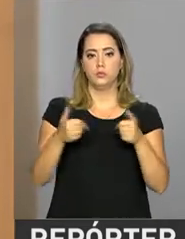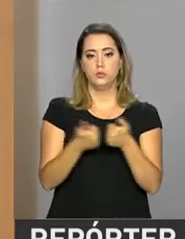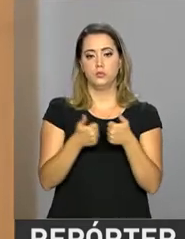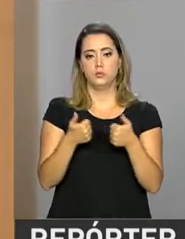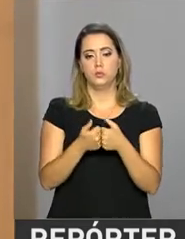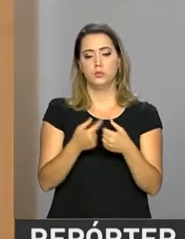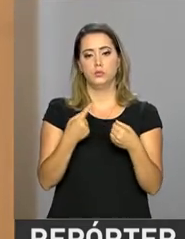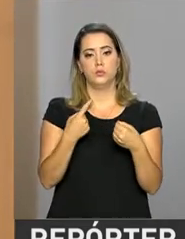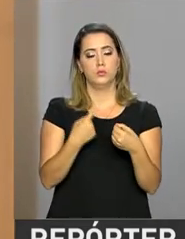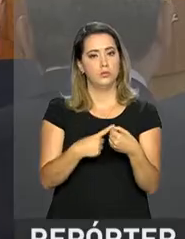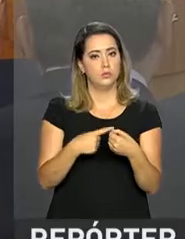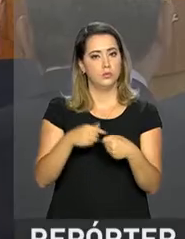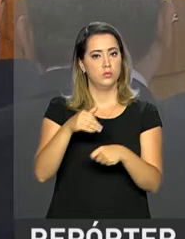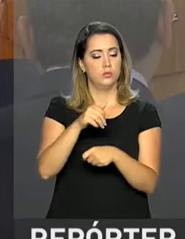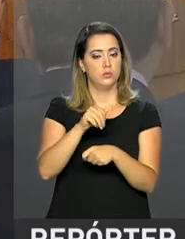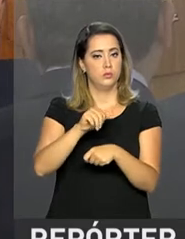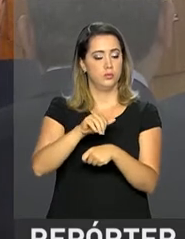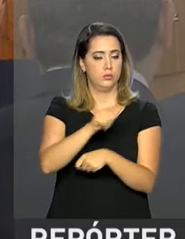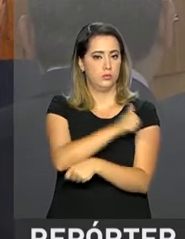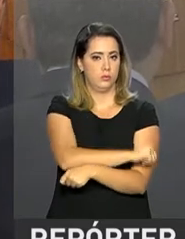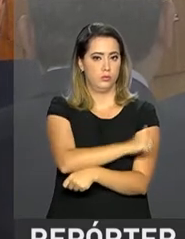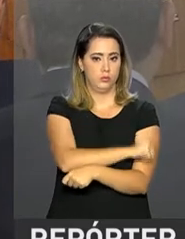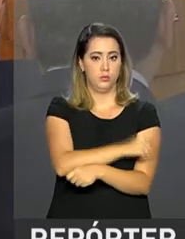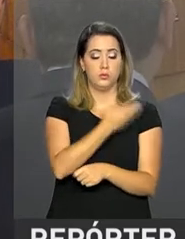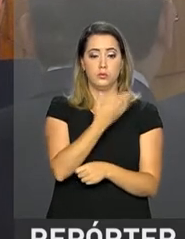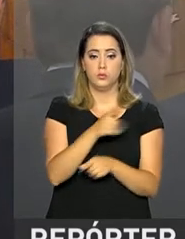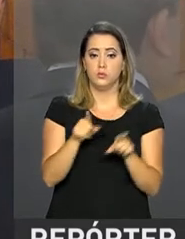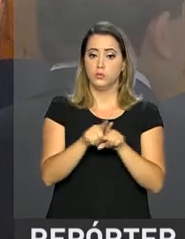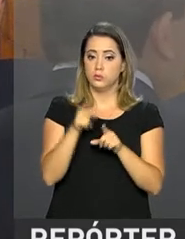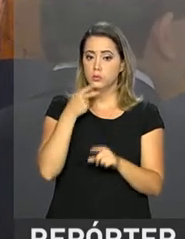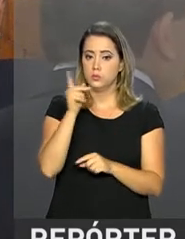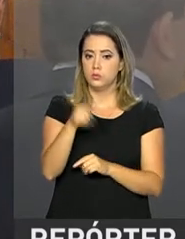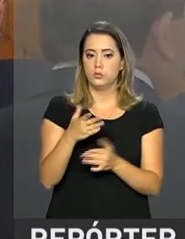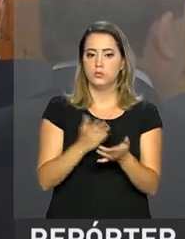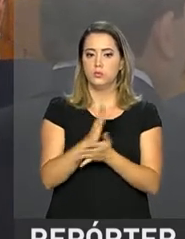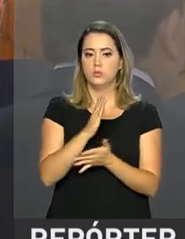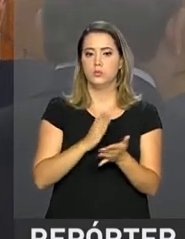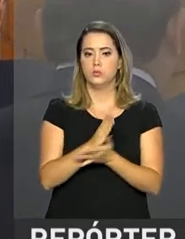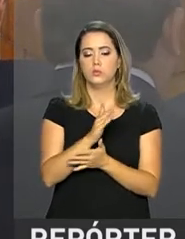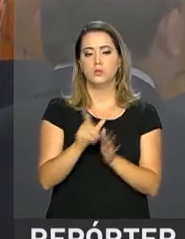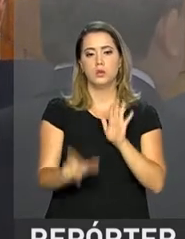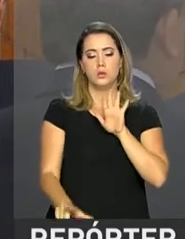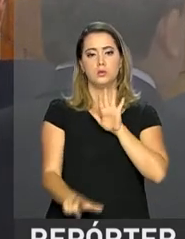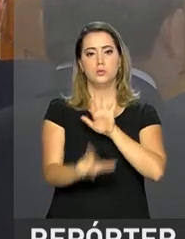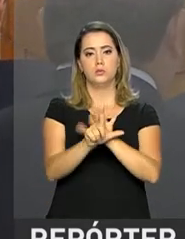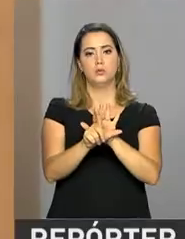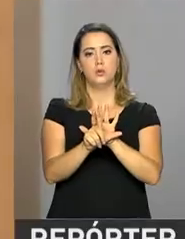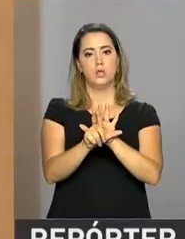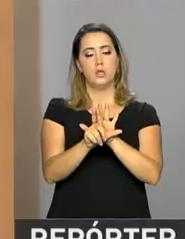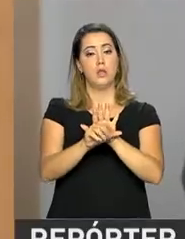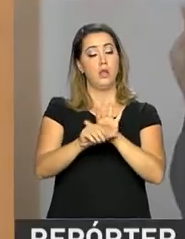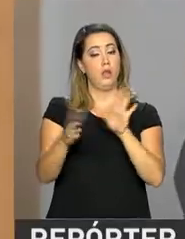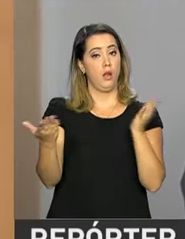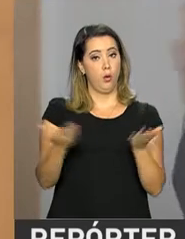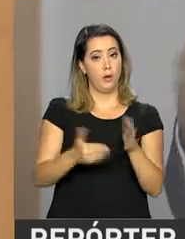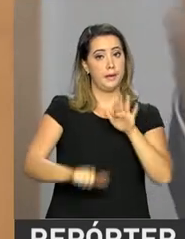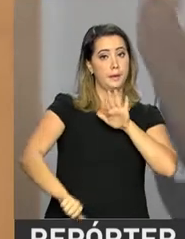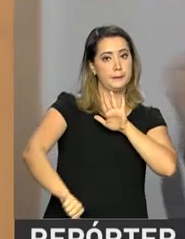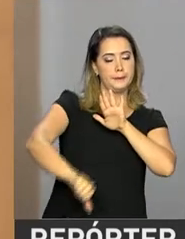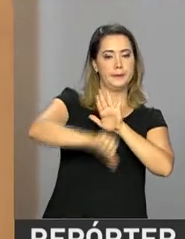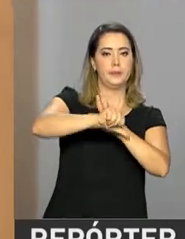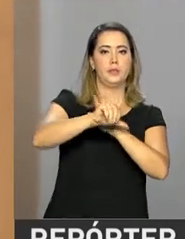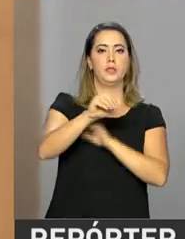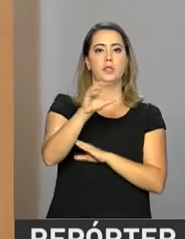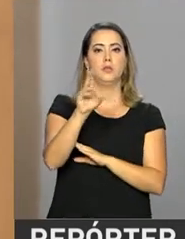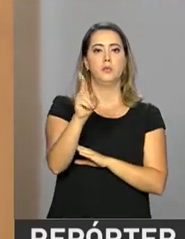ao rio de janeiro o presidente também confirmou ter sancionado o projeto de lei que torna crime hediondo e